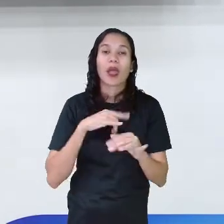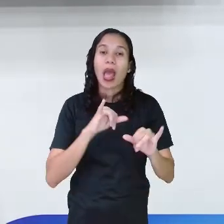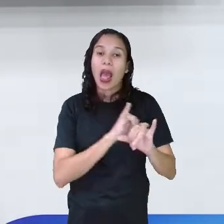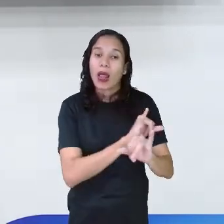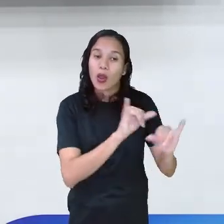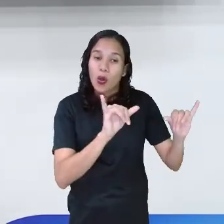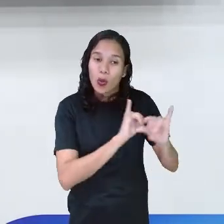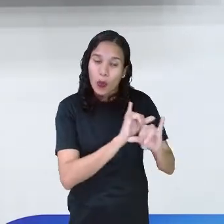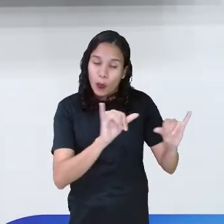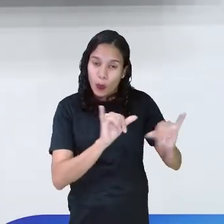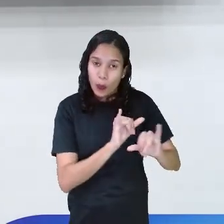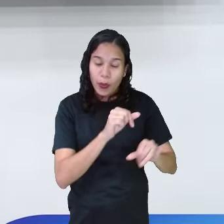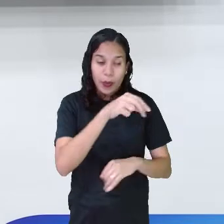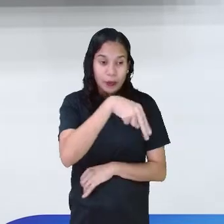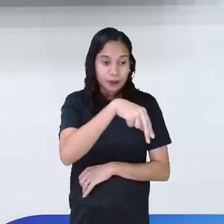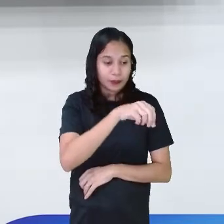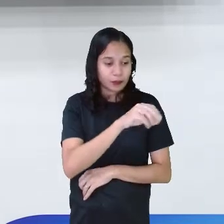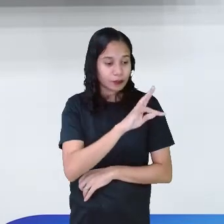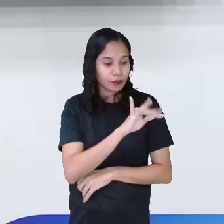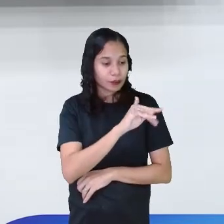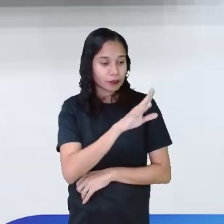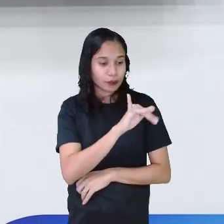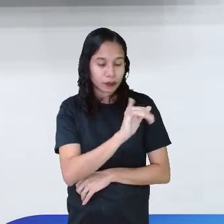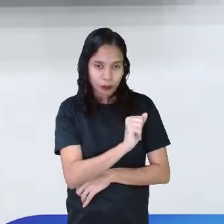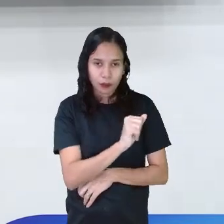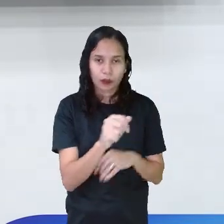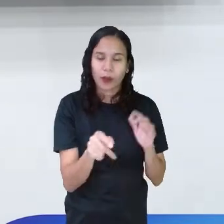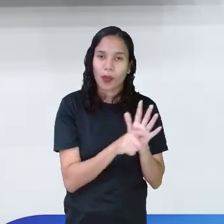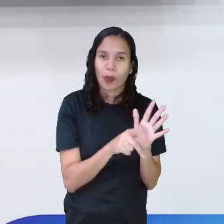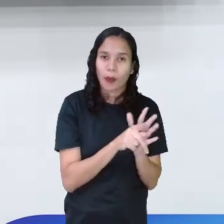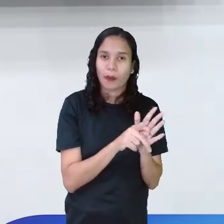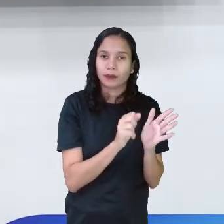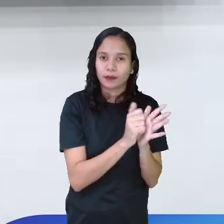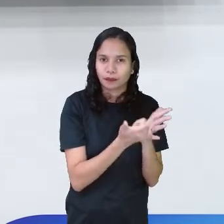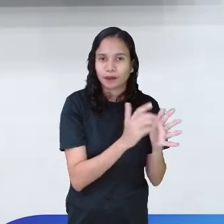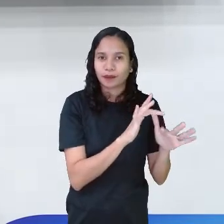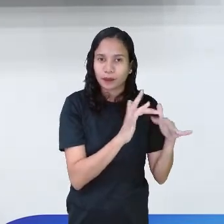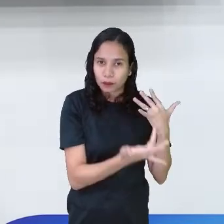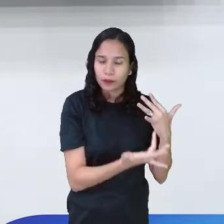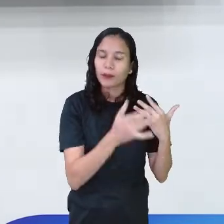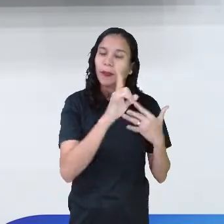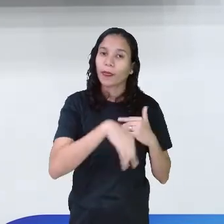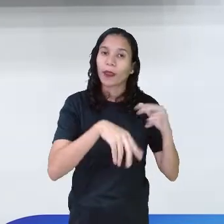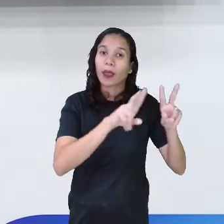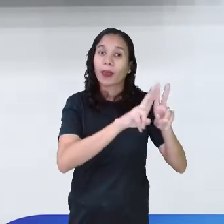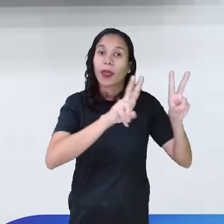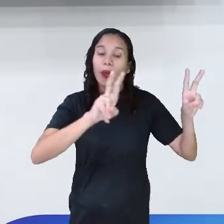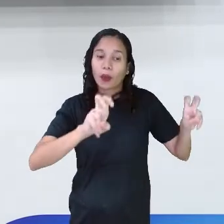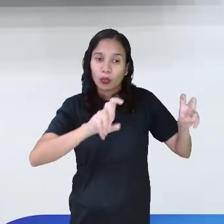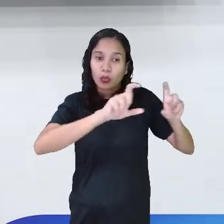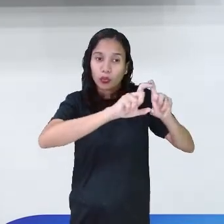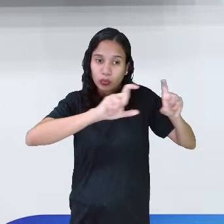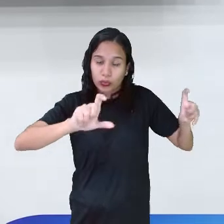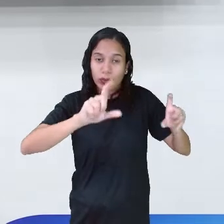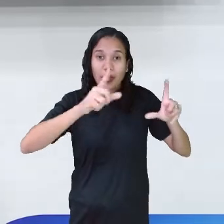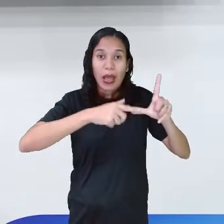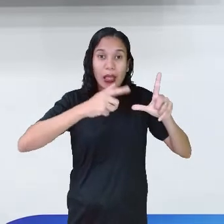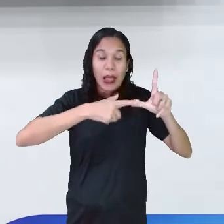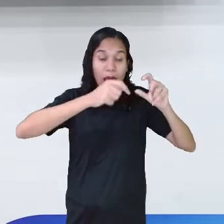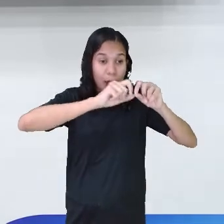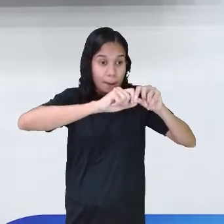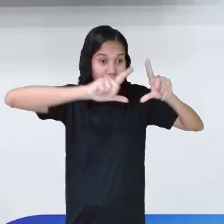notícia, ou no jornal digital, redes sociais, geralmente o título dela, as letras são